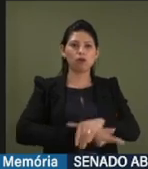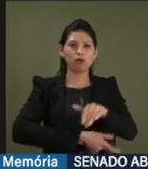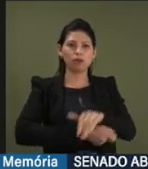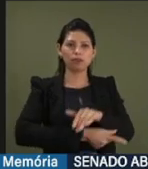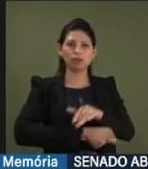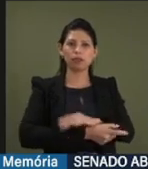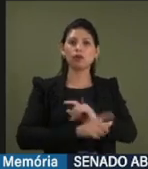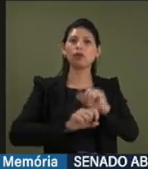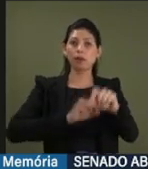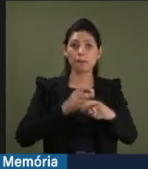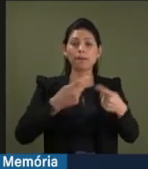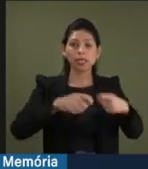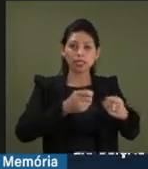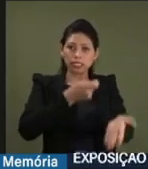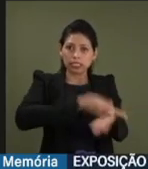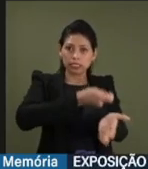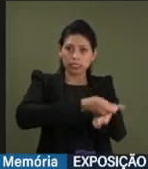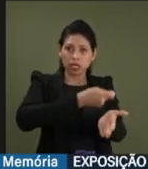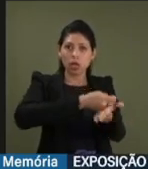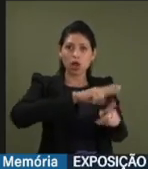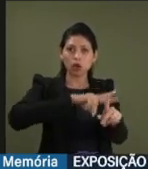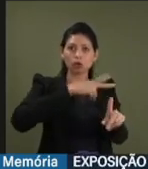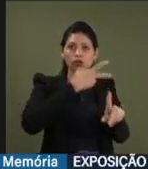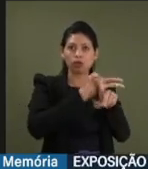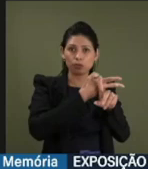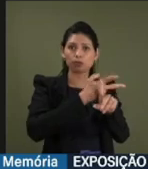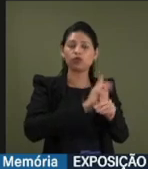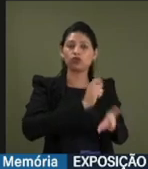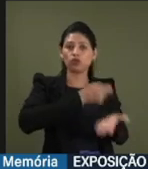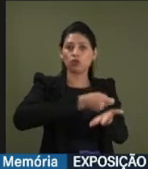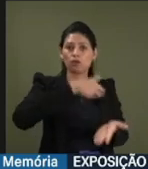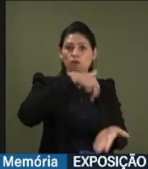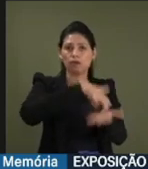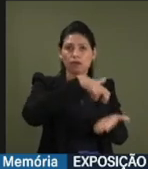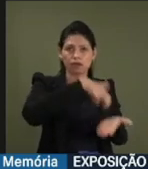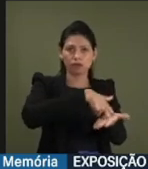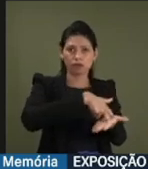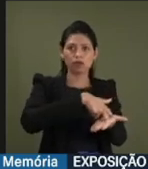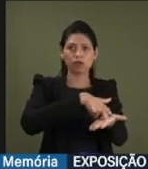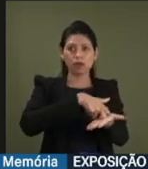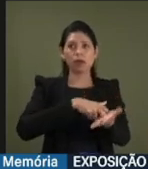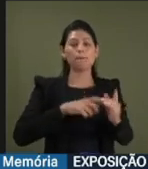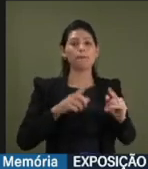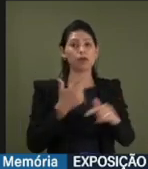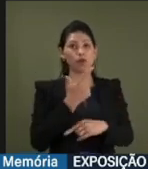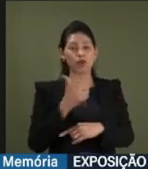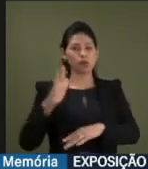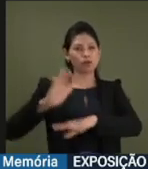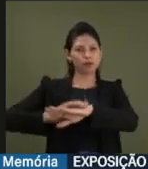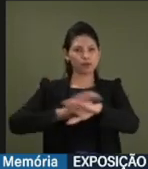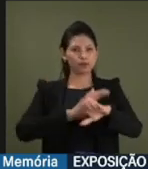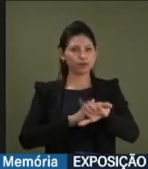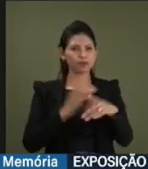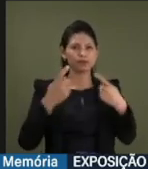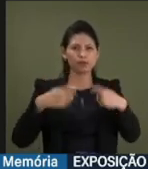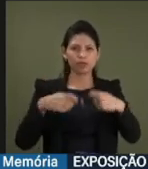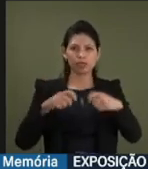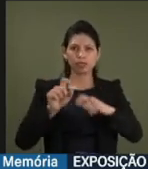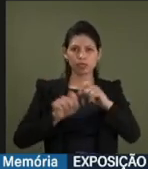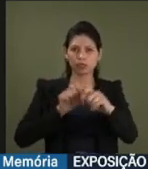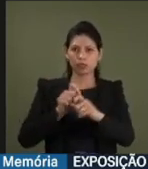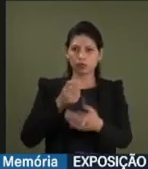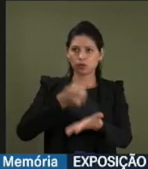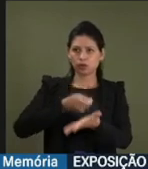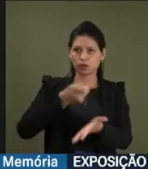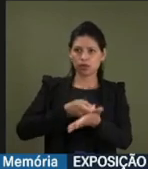que se aumentar as penas. Como também, em outros casos, a gente precisa endurecer, porque a